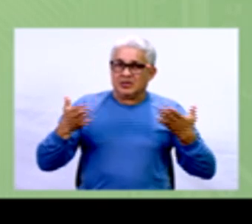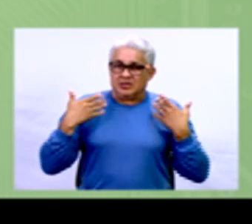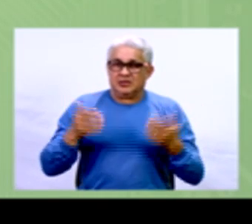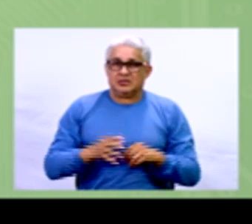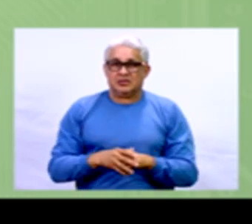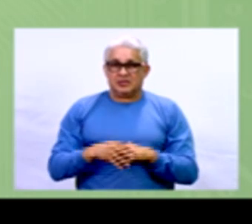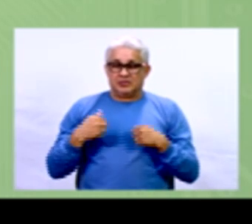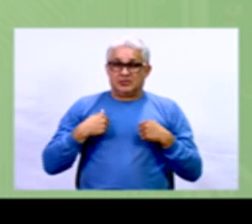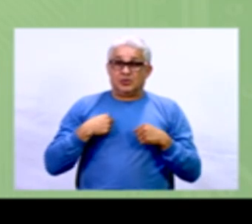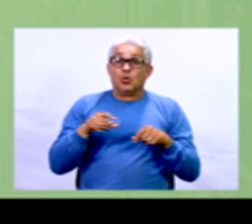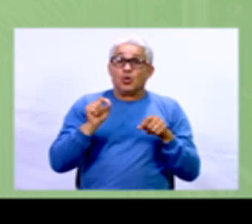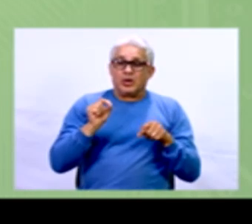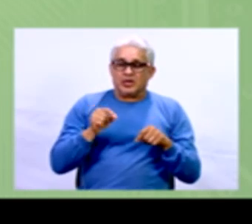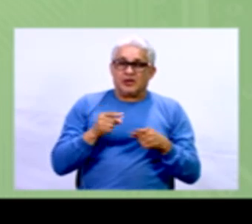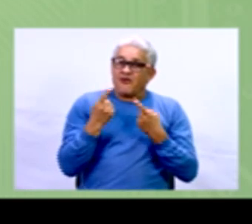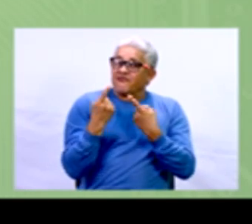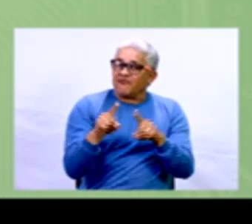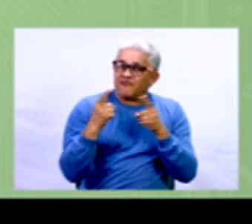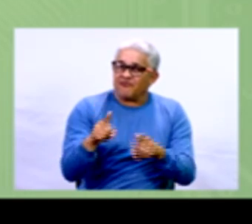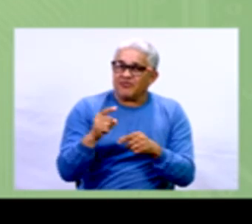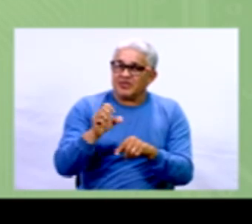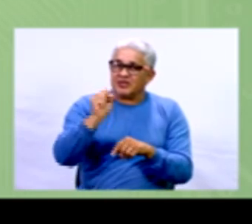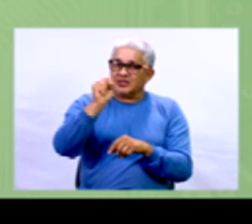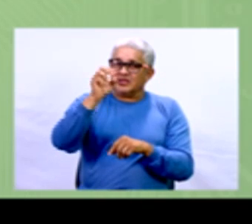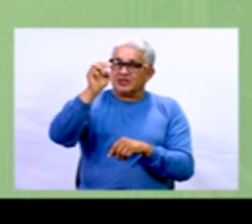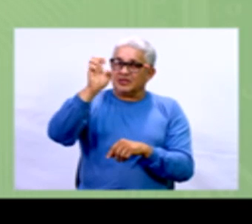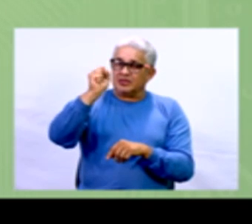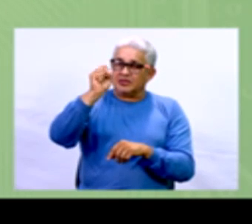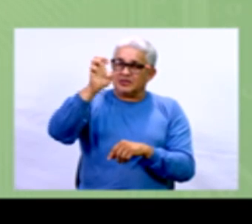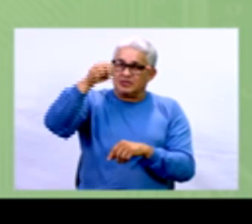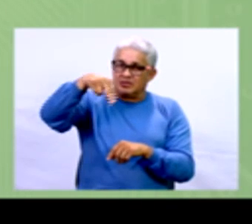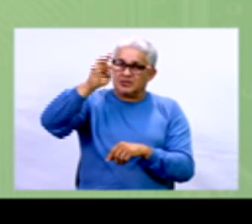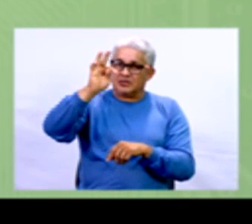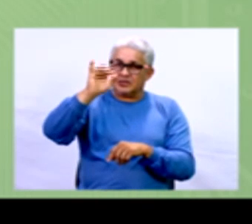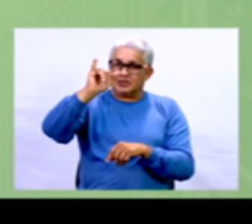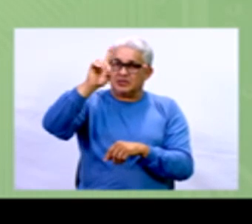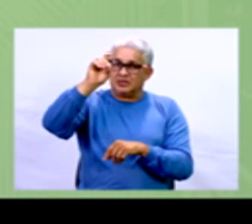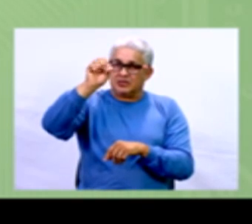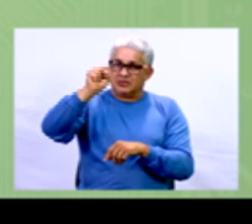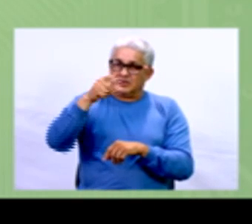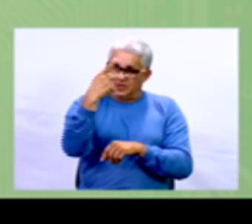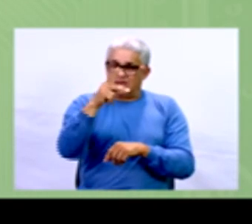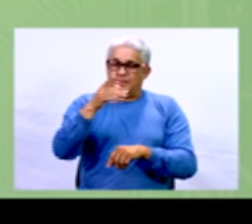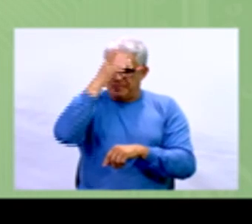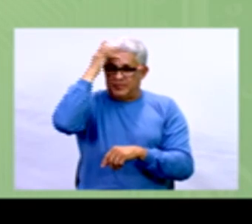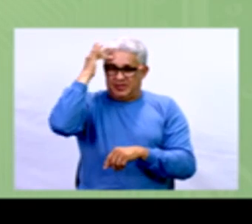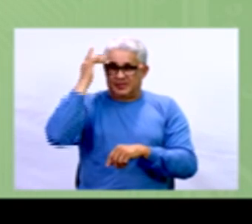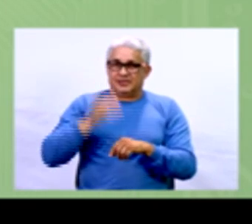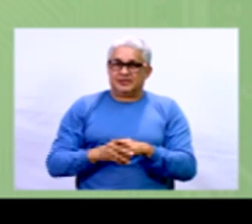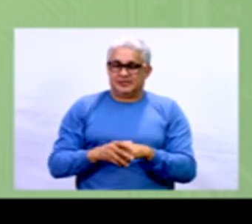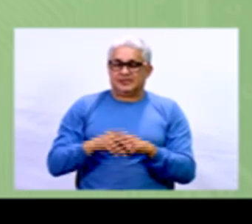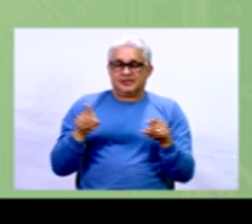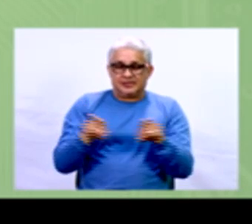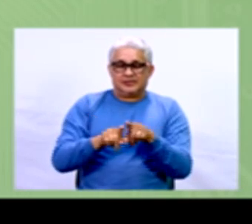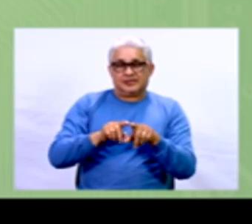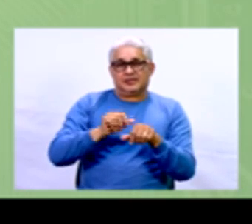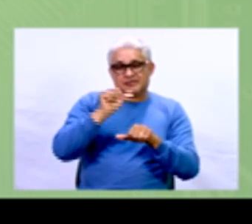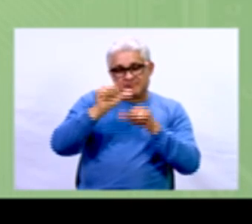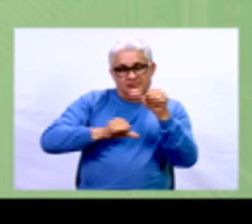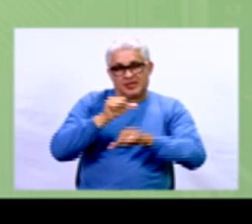eu estou despertando os sentidos dela. Outra situação, quando eu quiser tornar uma aplicação